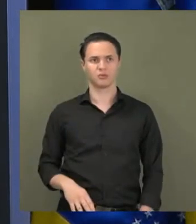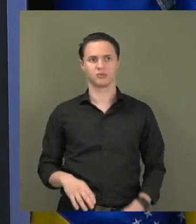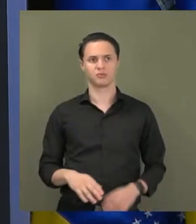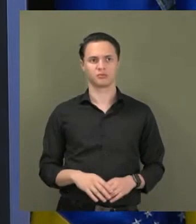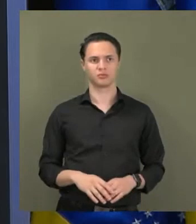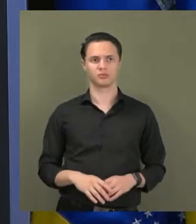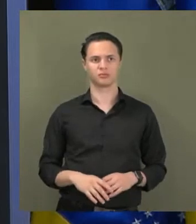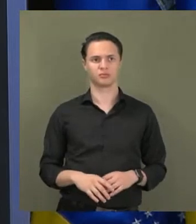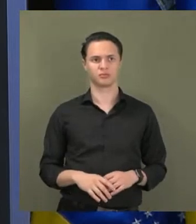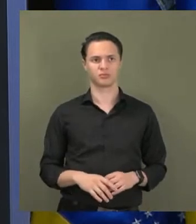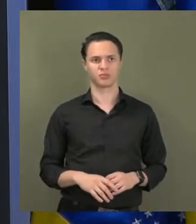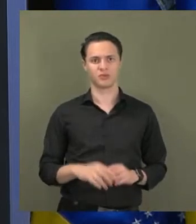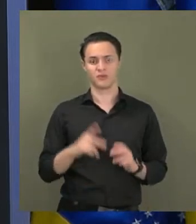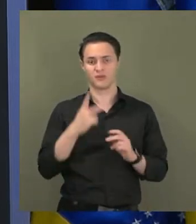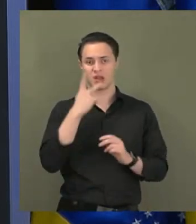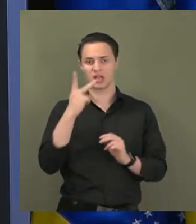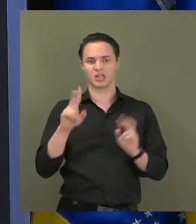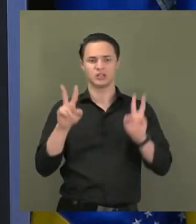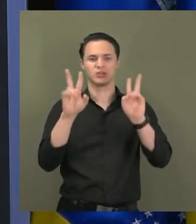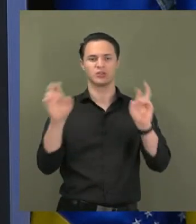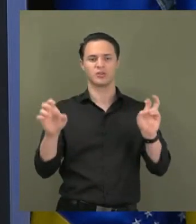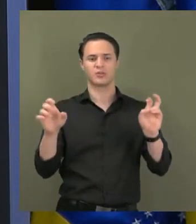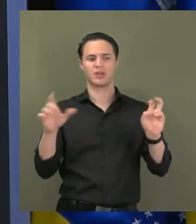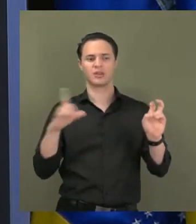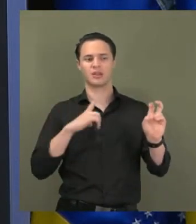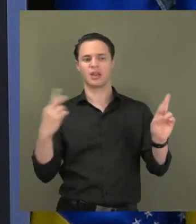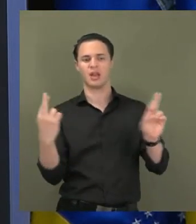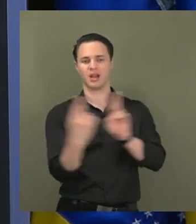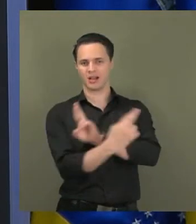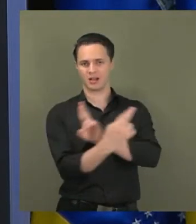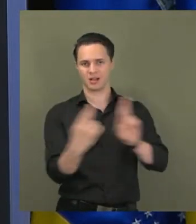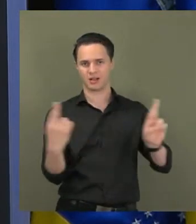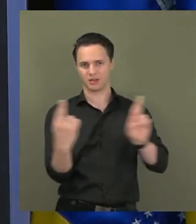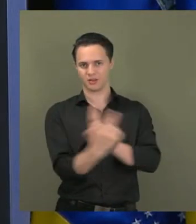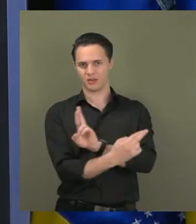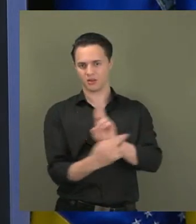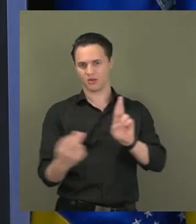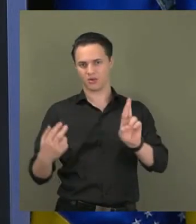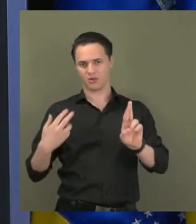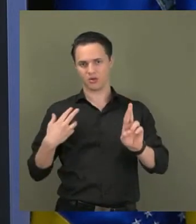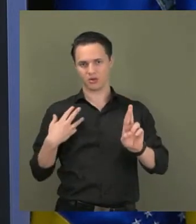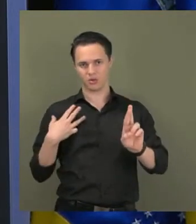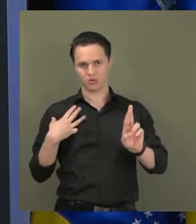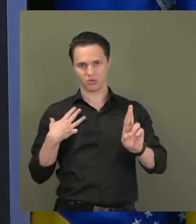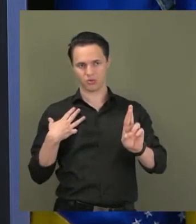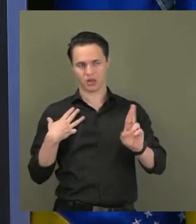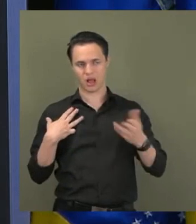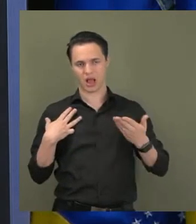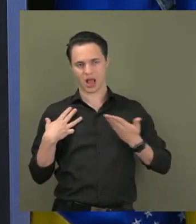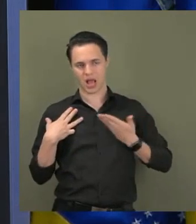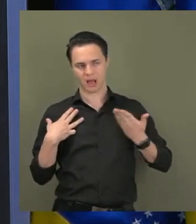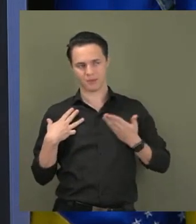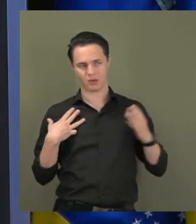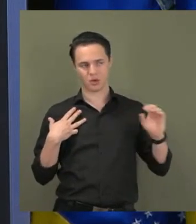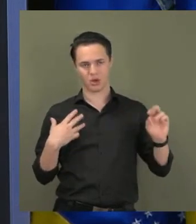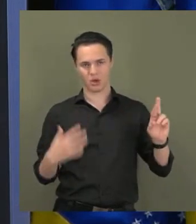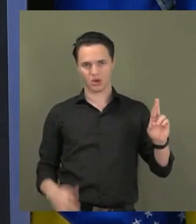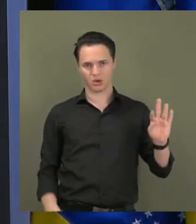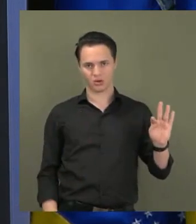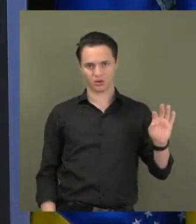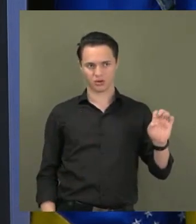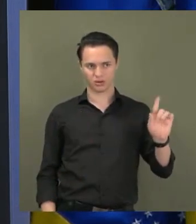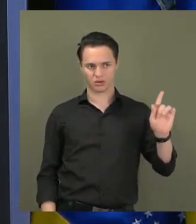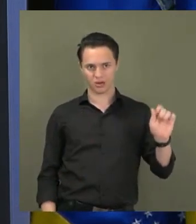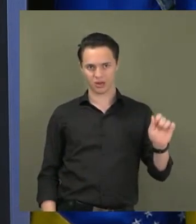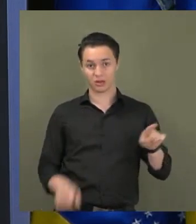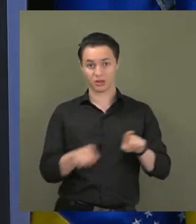dizer dessa relação de amizade entre Lula, Ortega e